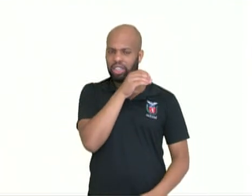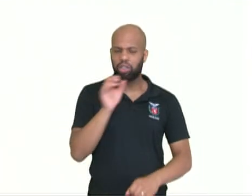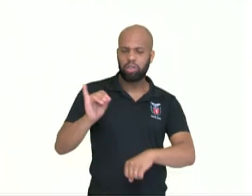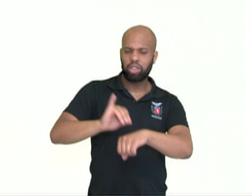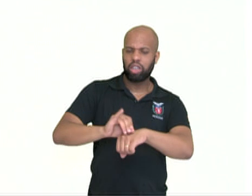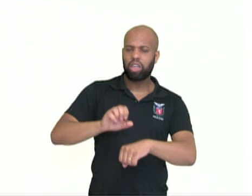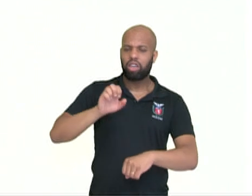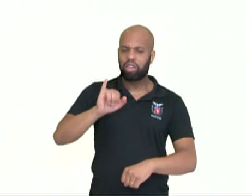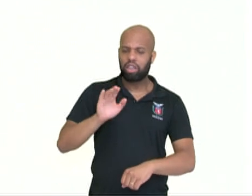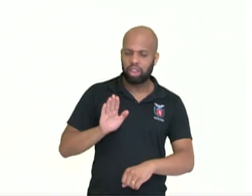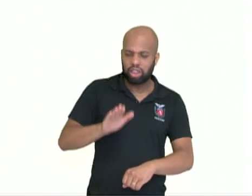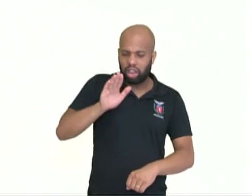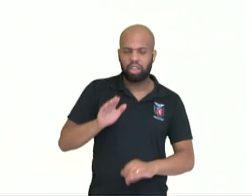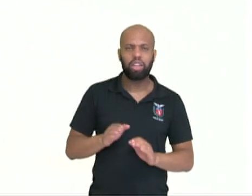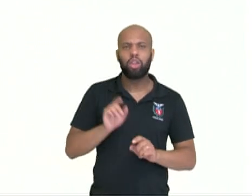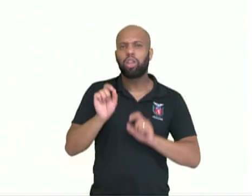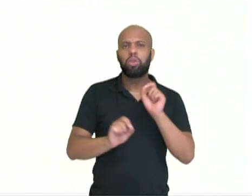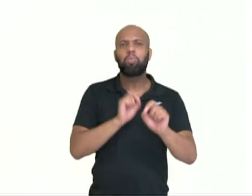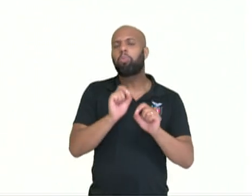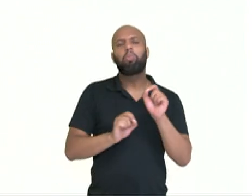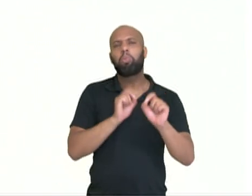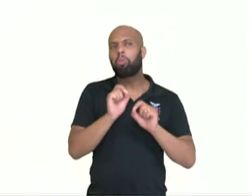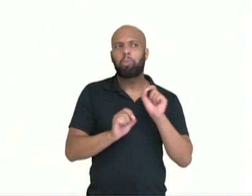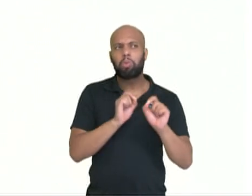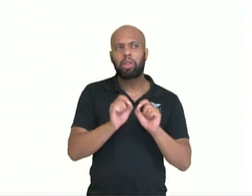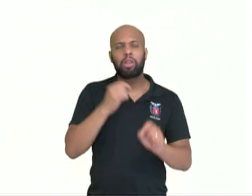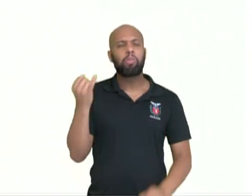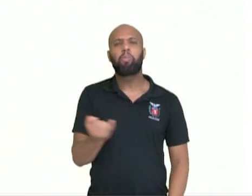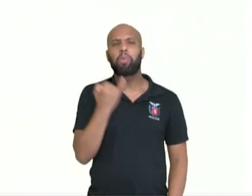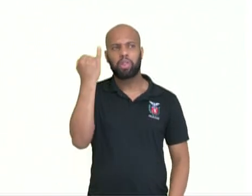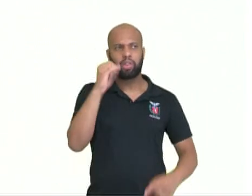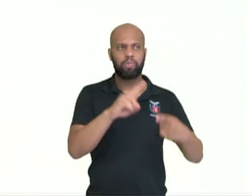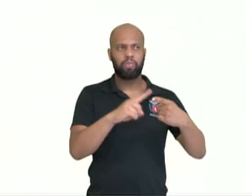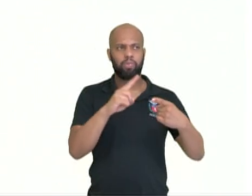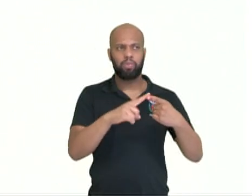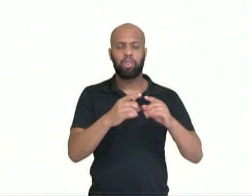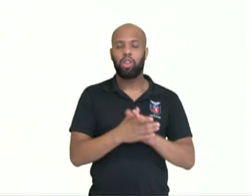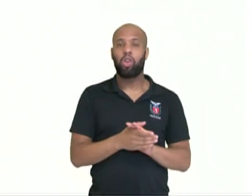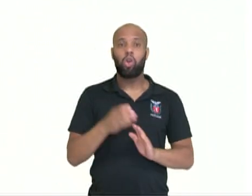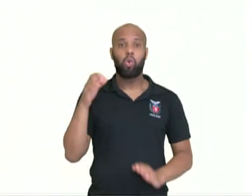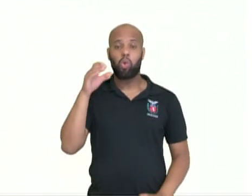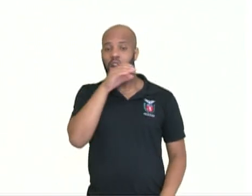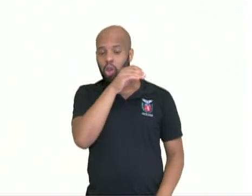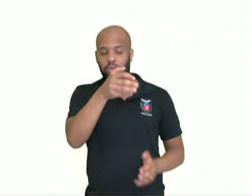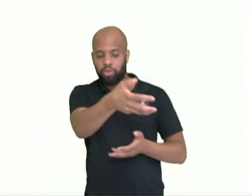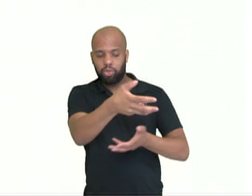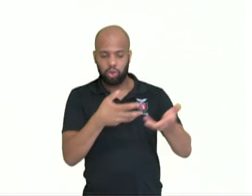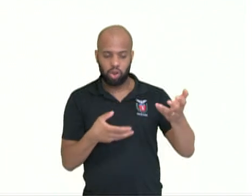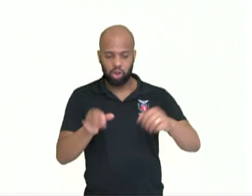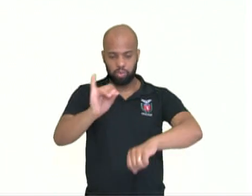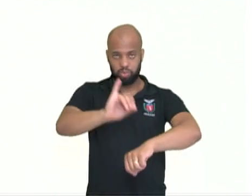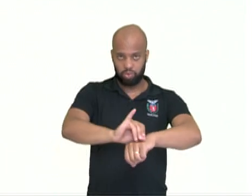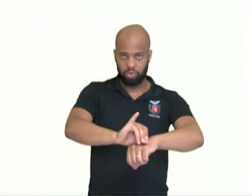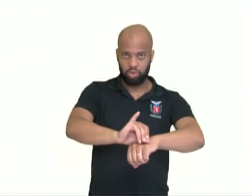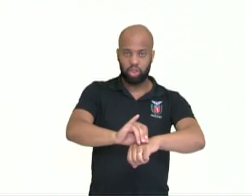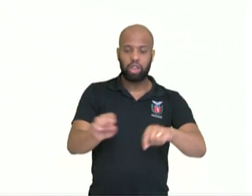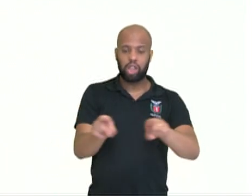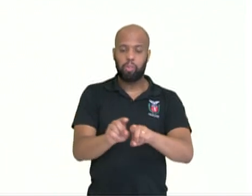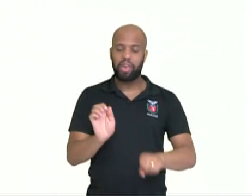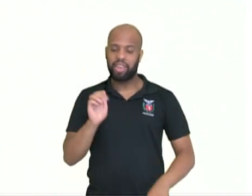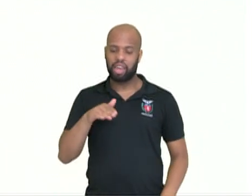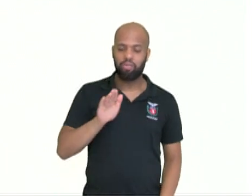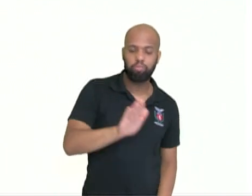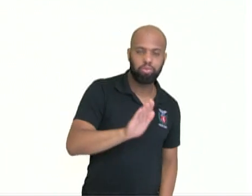o encostamos, quando a gente encosta no objeto? O que é importante? O calor trocado entre o objeto e quem toca o